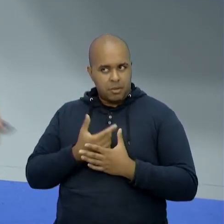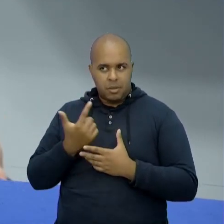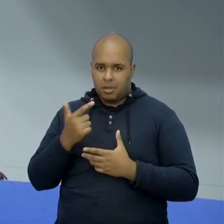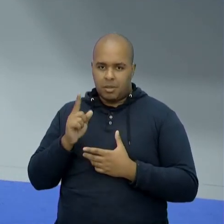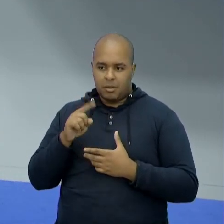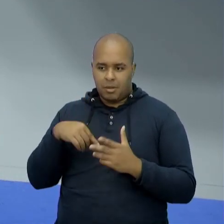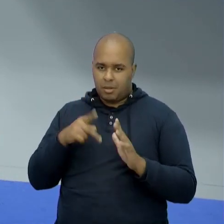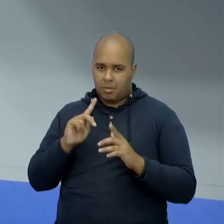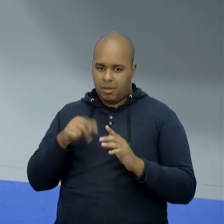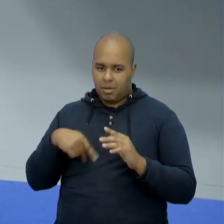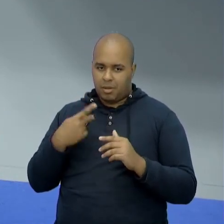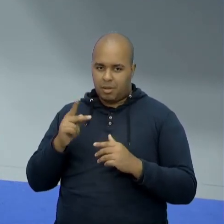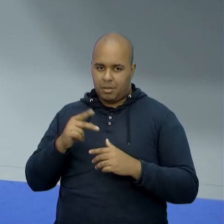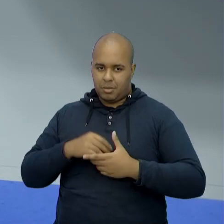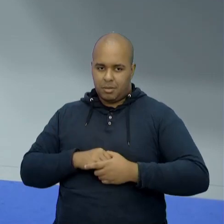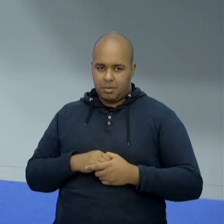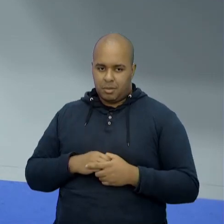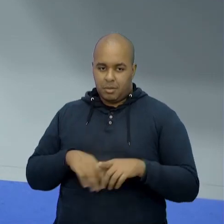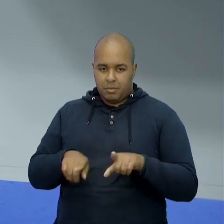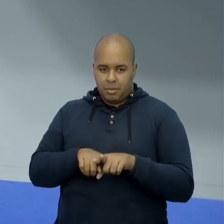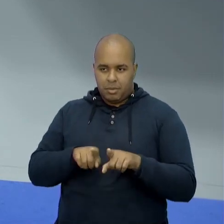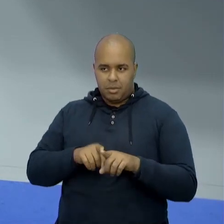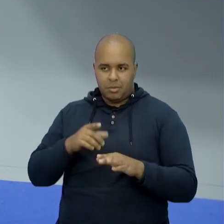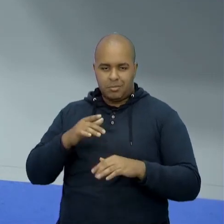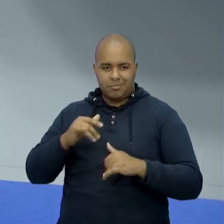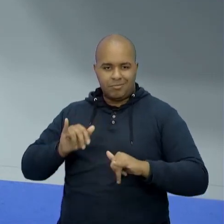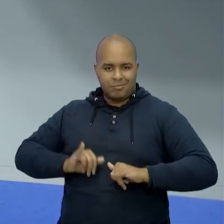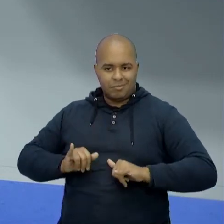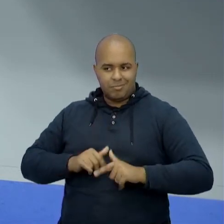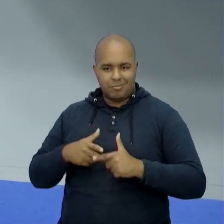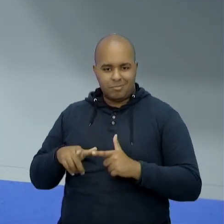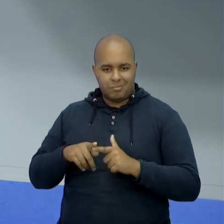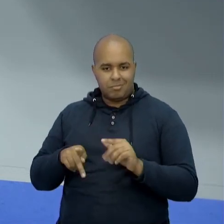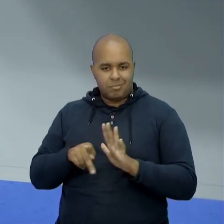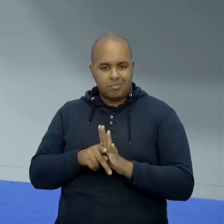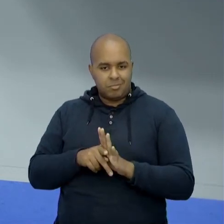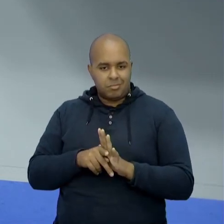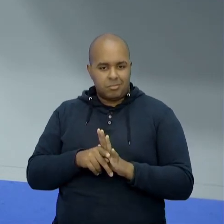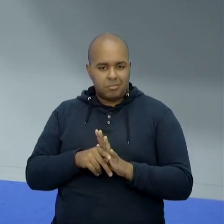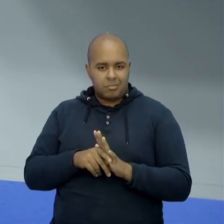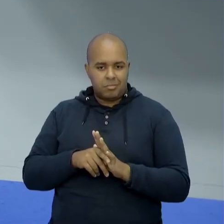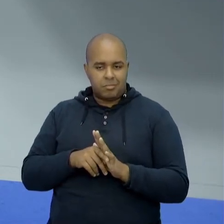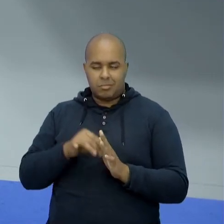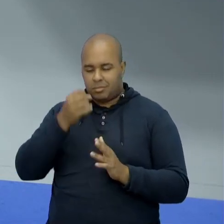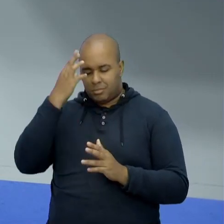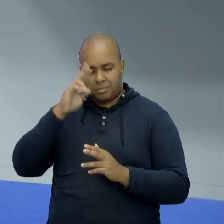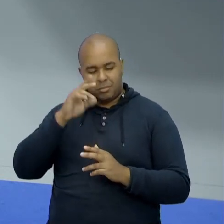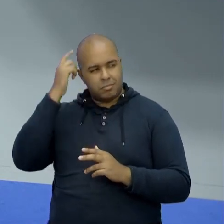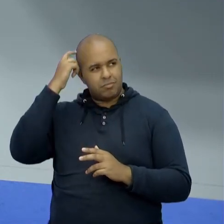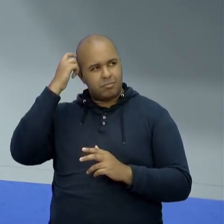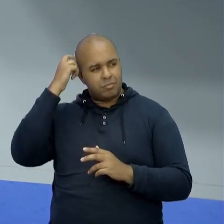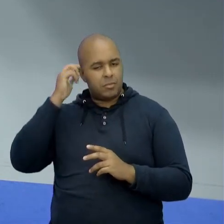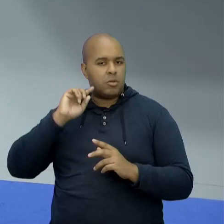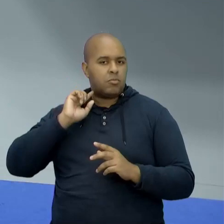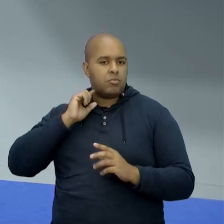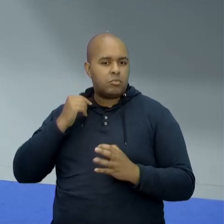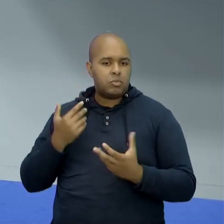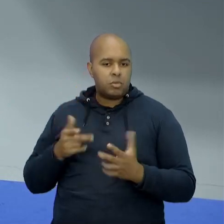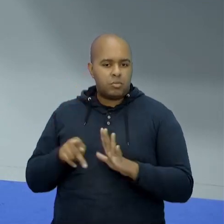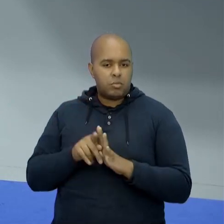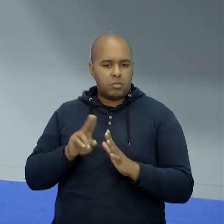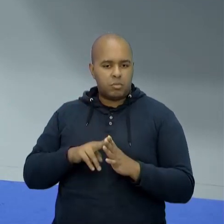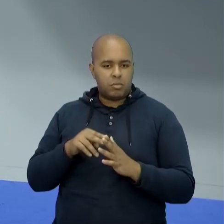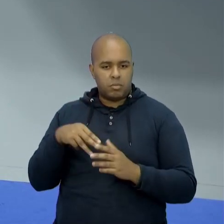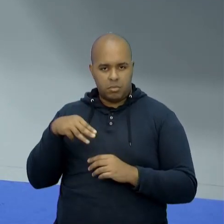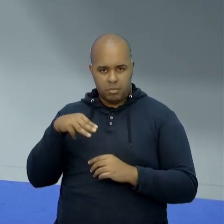não é deles. É verdade. E eles estão sofrendo muito problema com, esqueci o nome, a poluição por